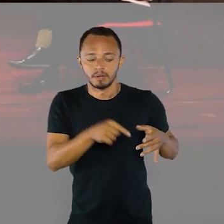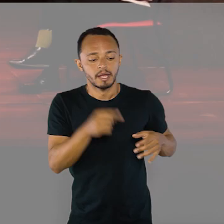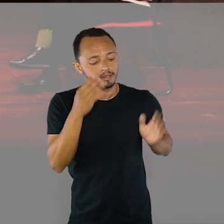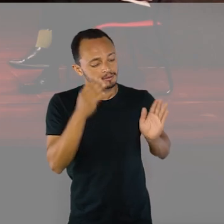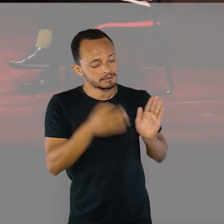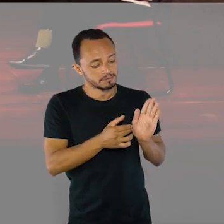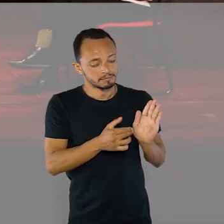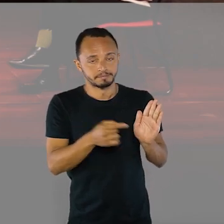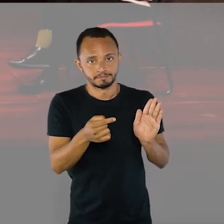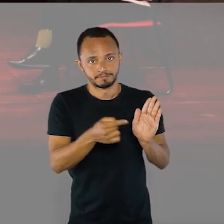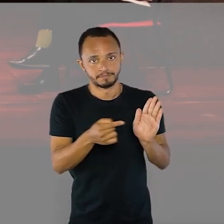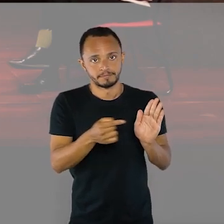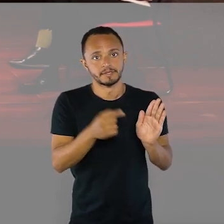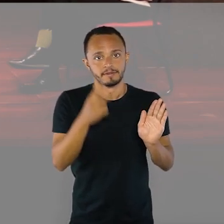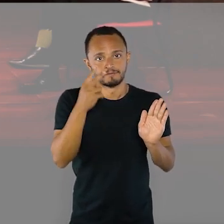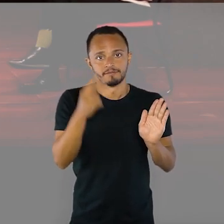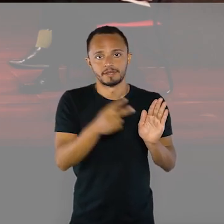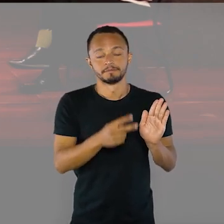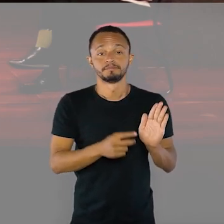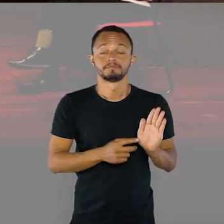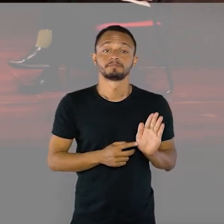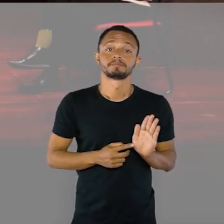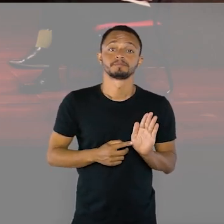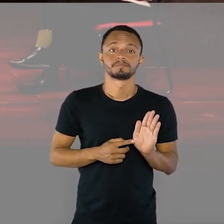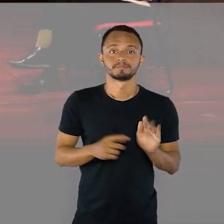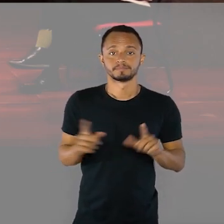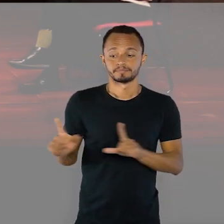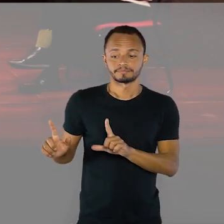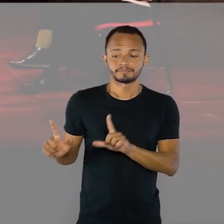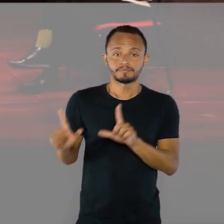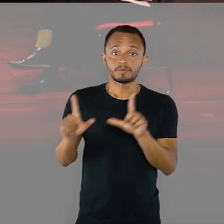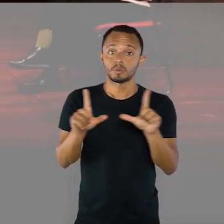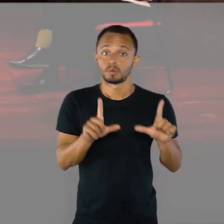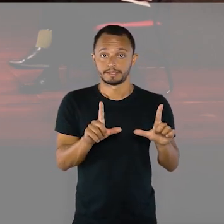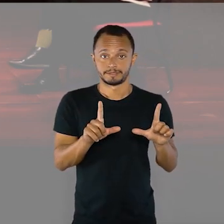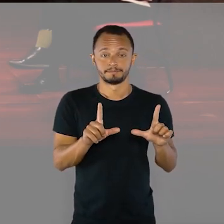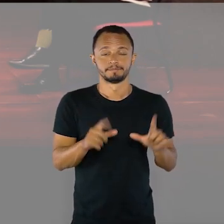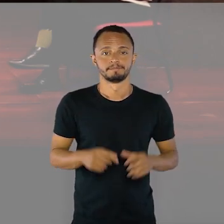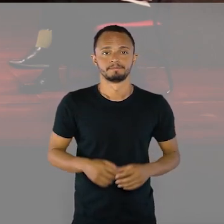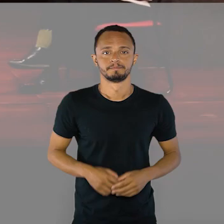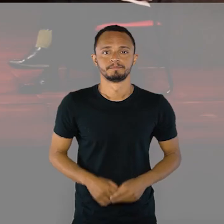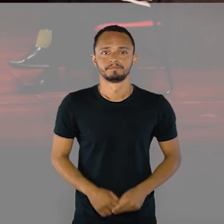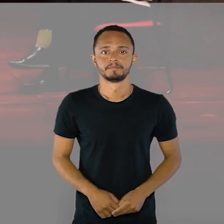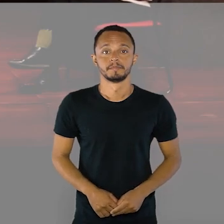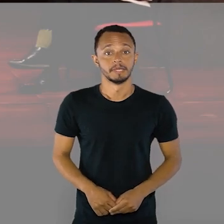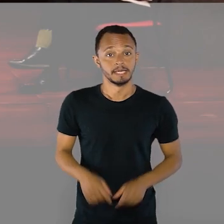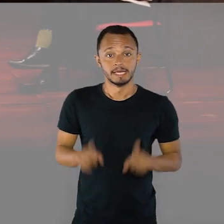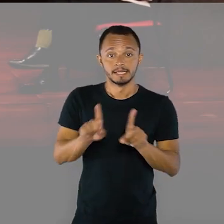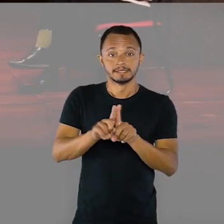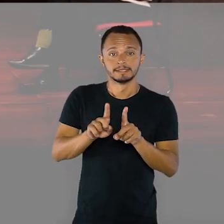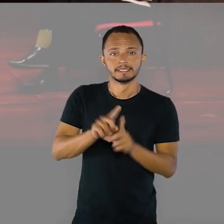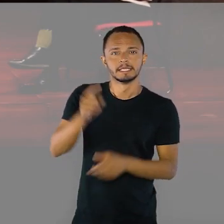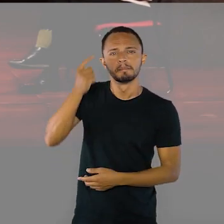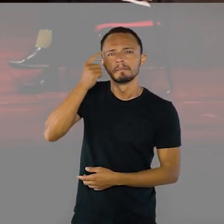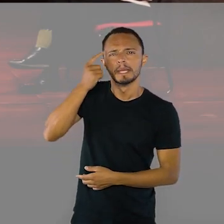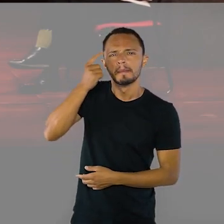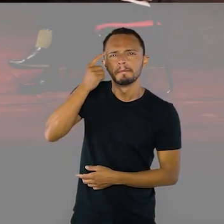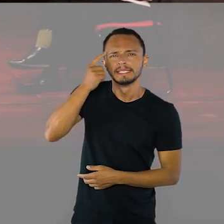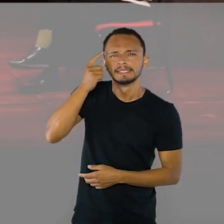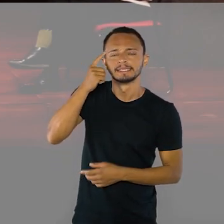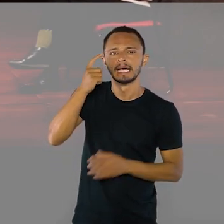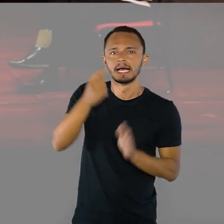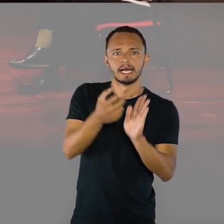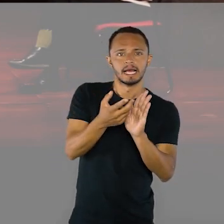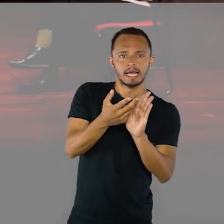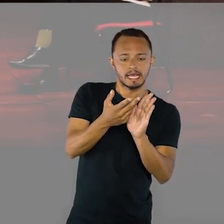já podemos passar, aqui para a gente pensar também essas construções